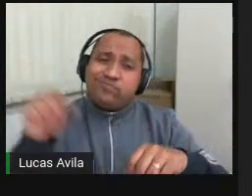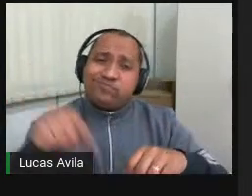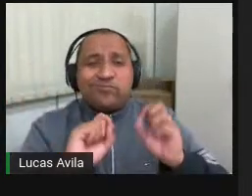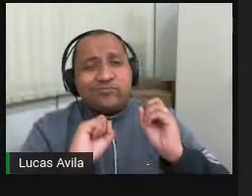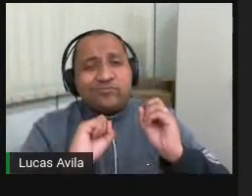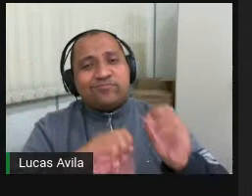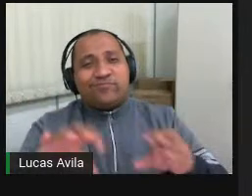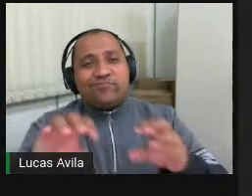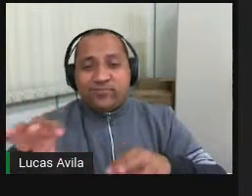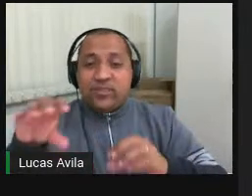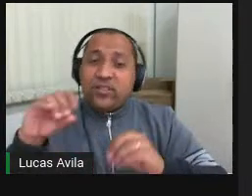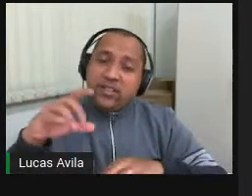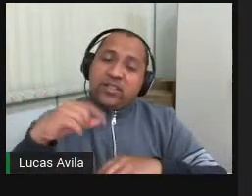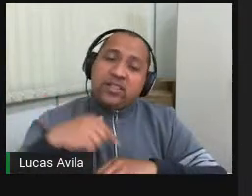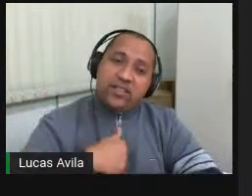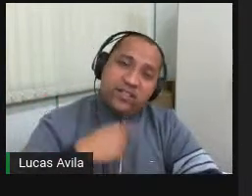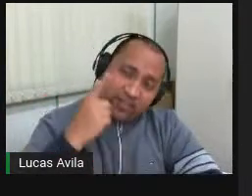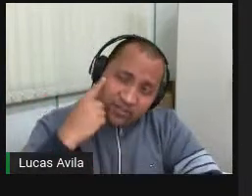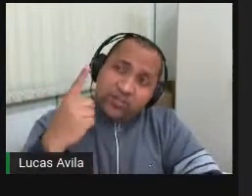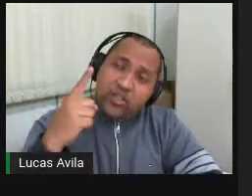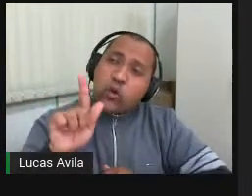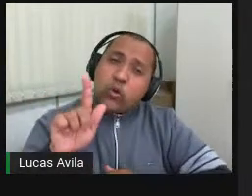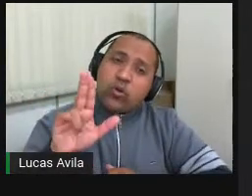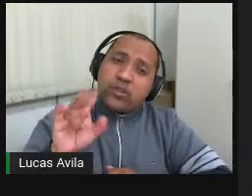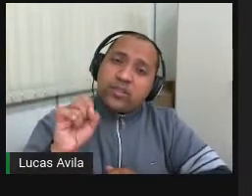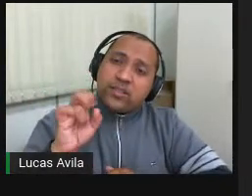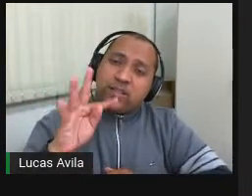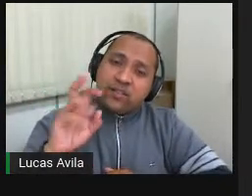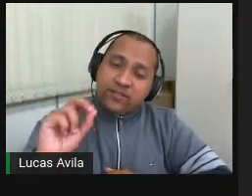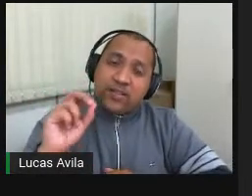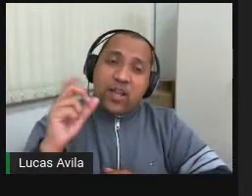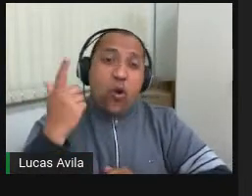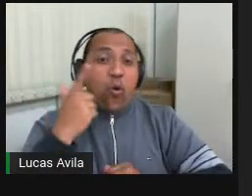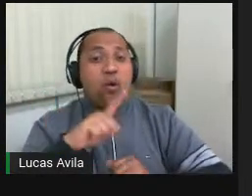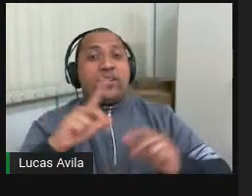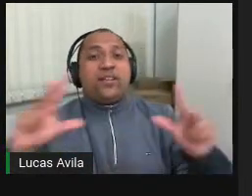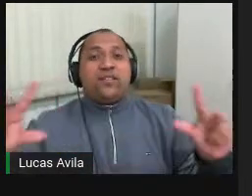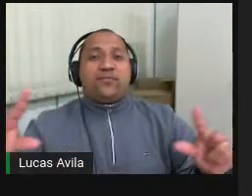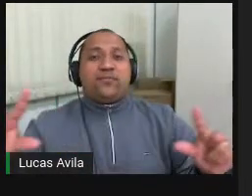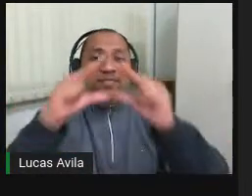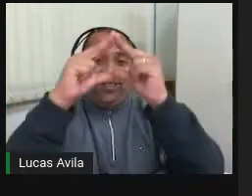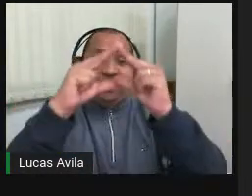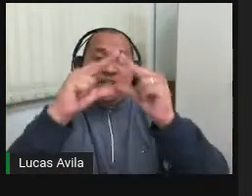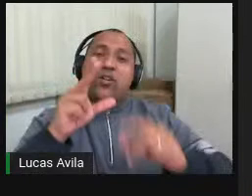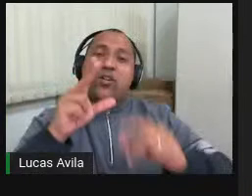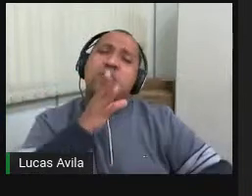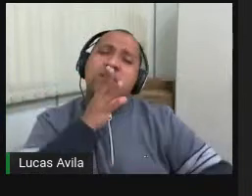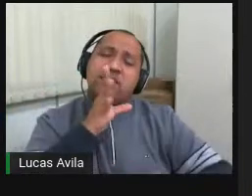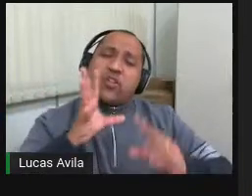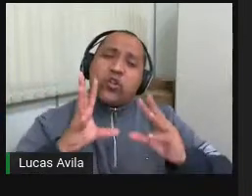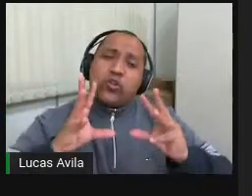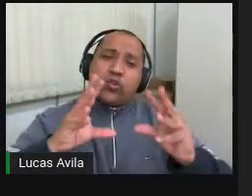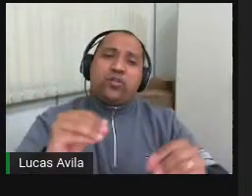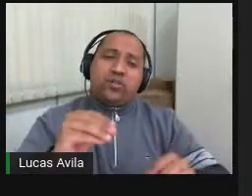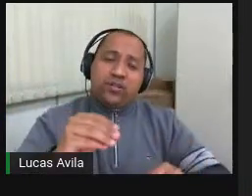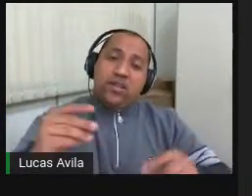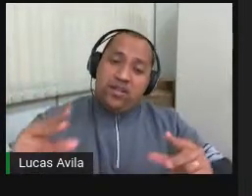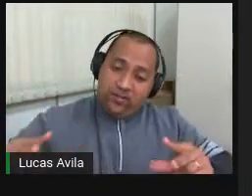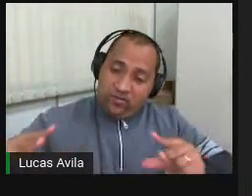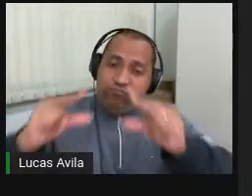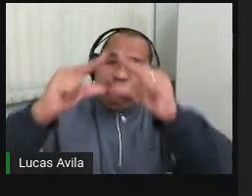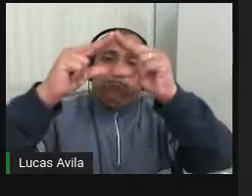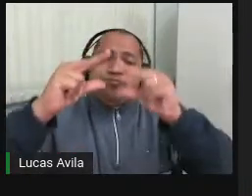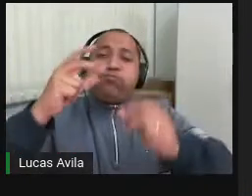de Gustavo Eiffel, que construiu a torre. A Torre Eiffel foi construída, inaugurada, em